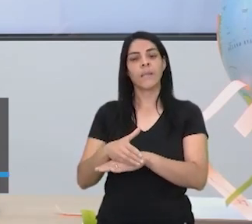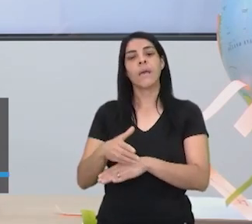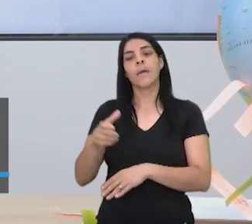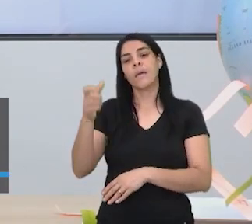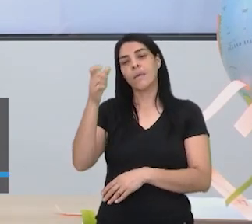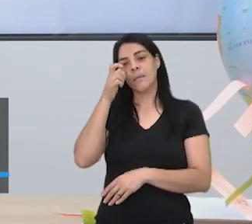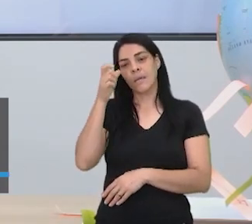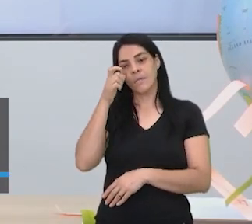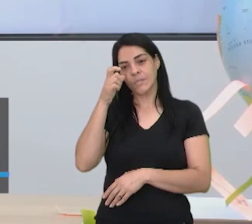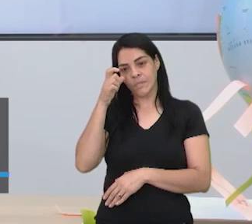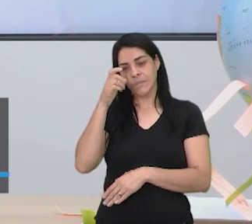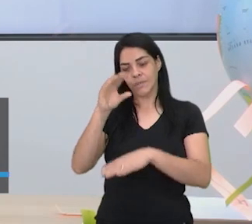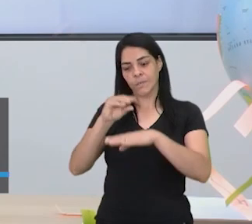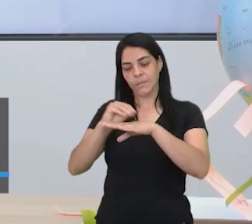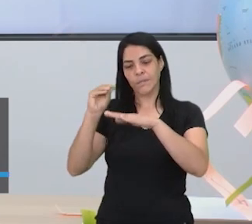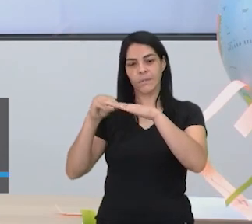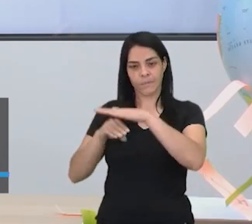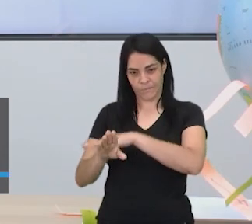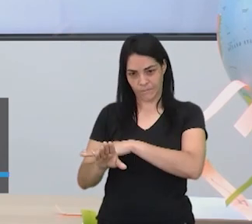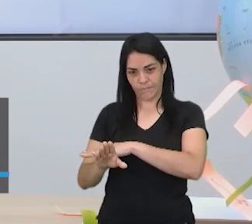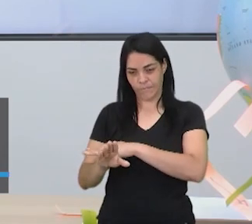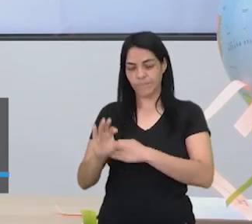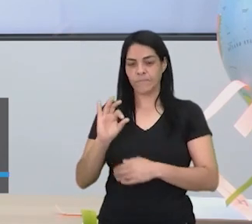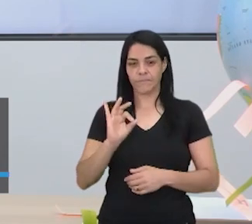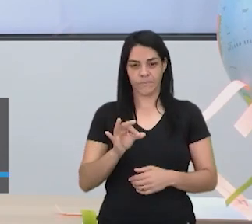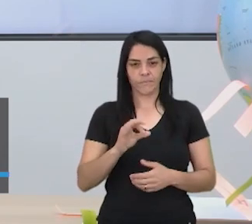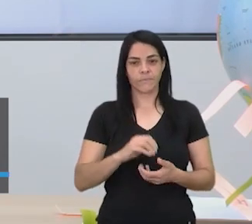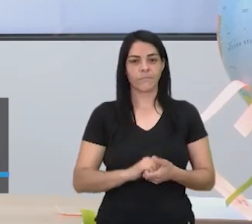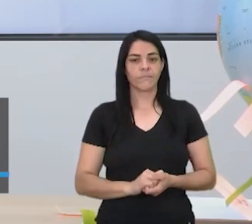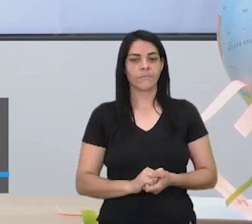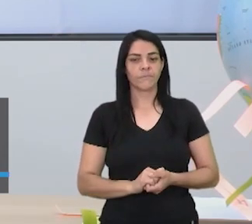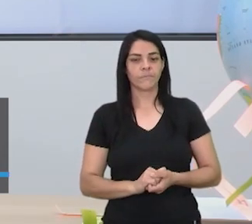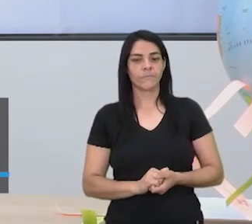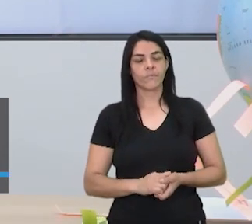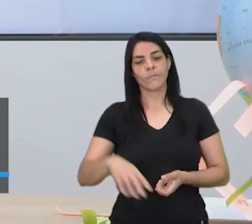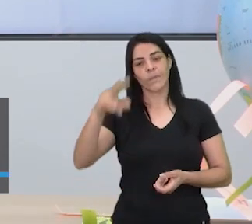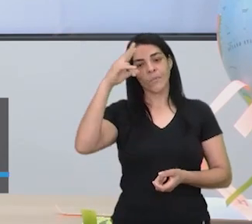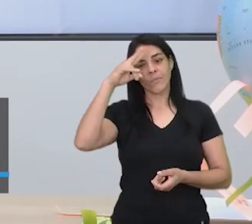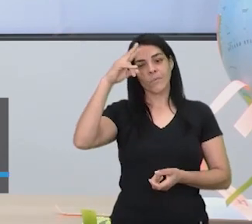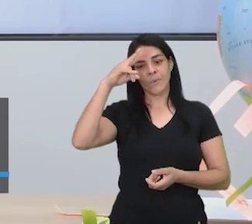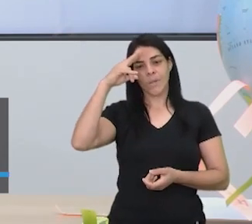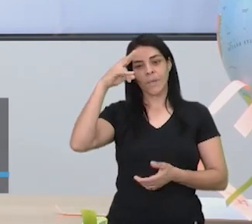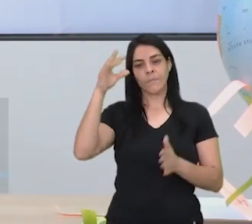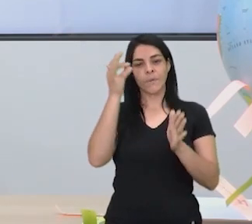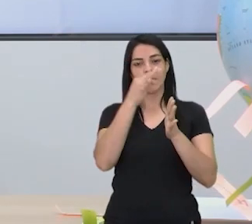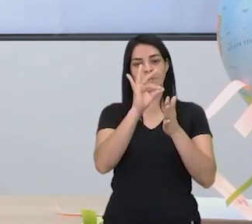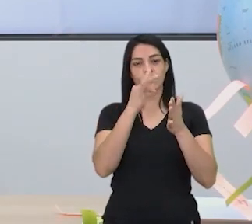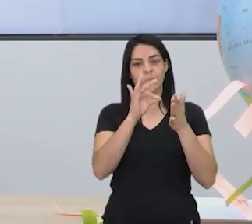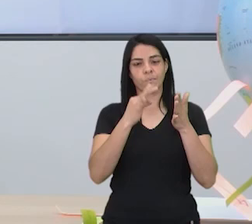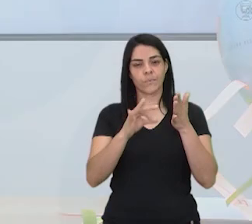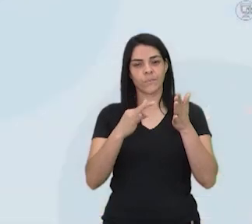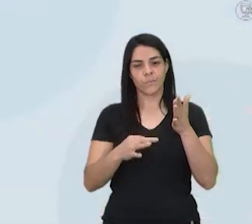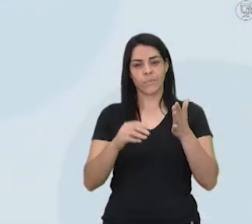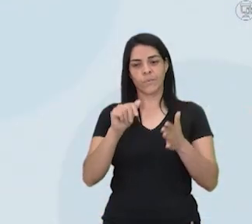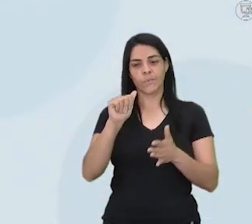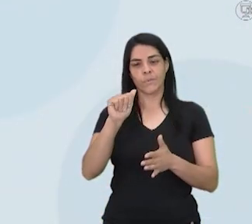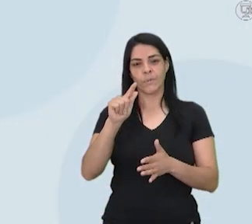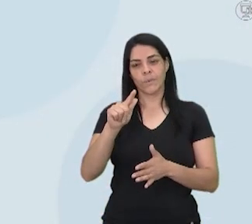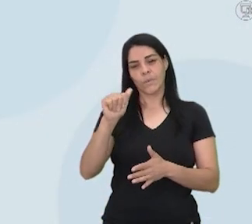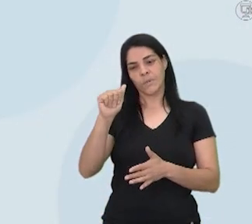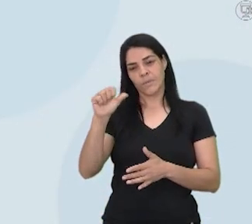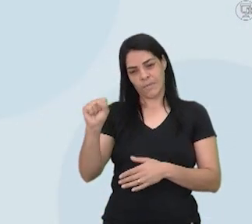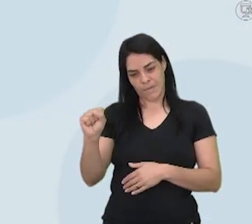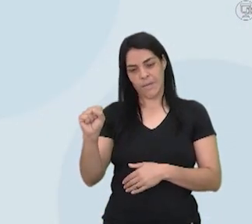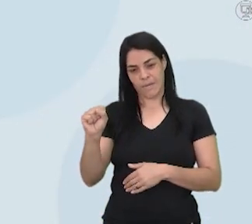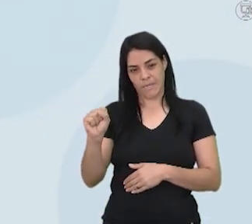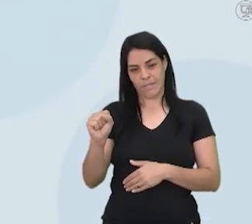no nosso repositório, beleza? Bom, então relembrando aí a questão da solubilidade dos gases que a gente falou na